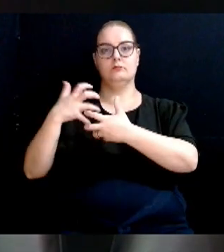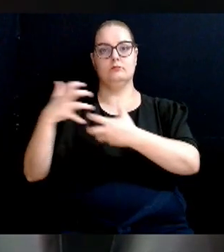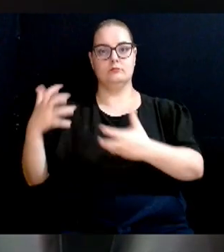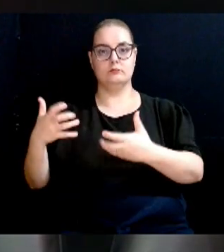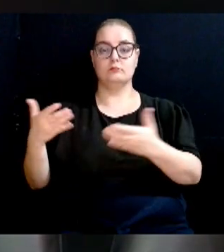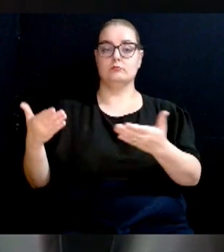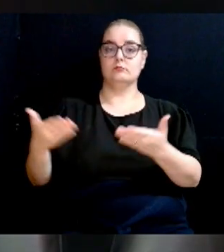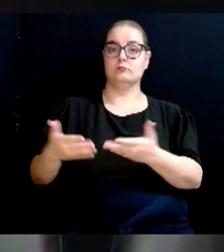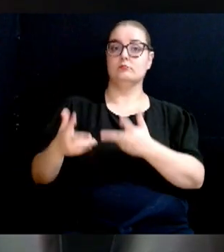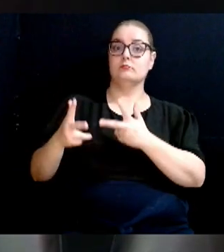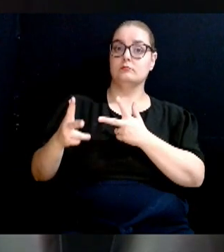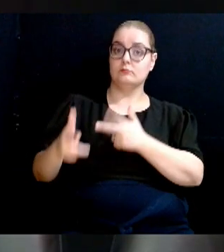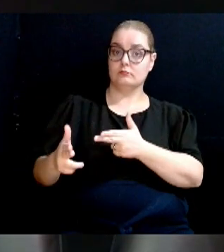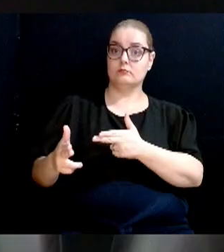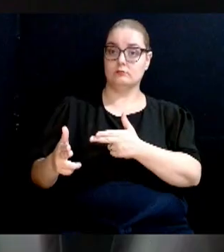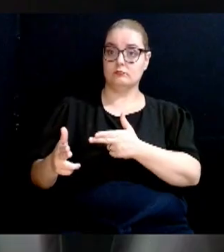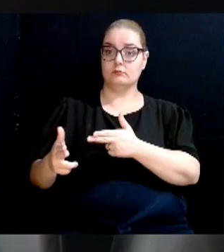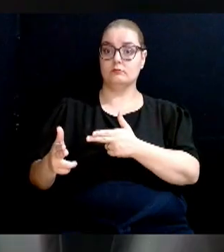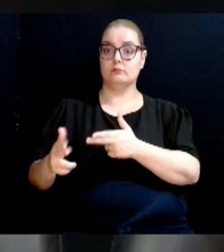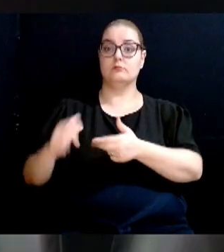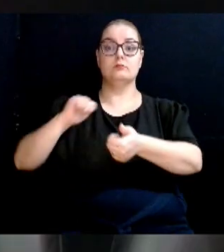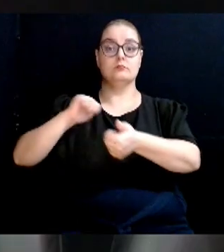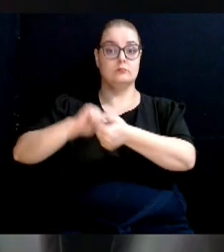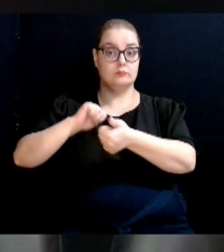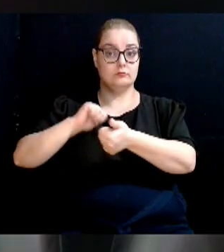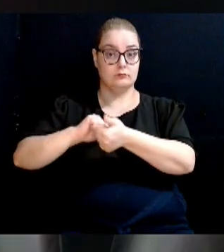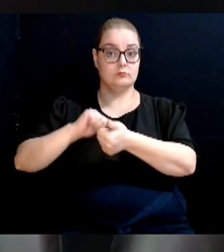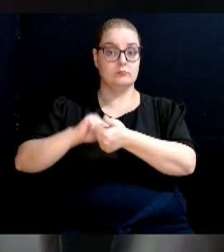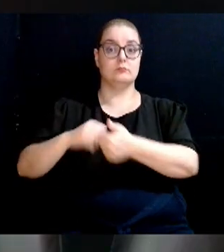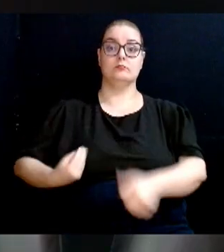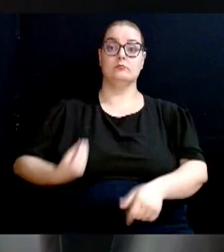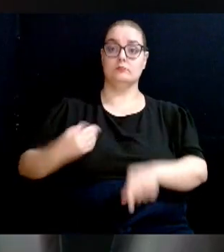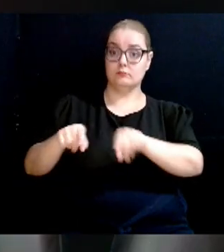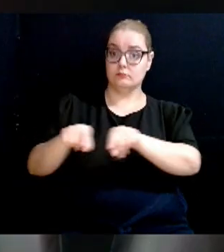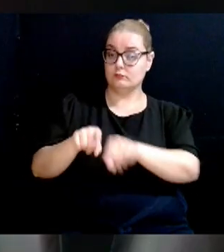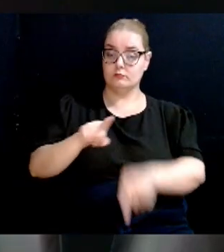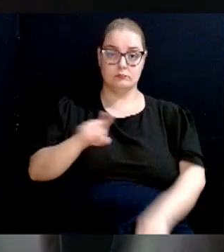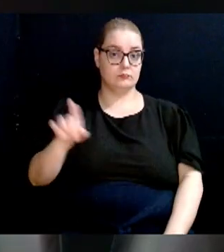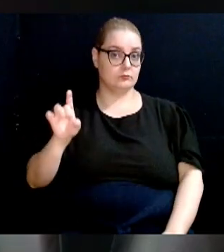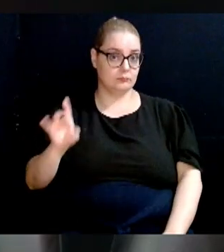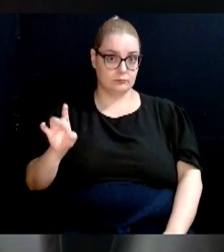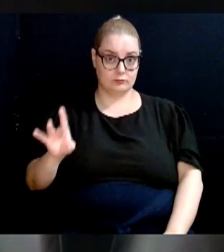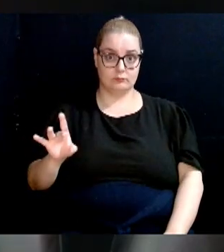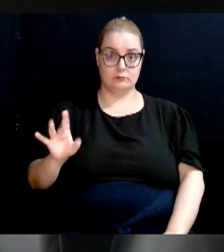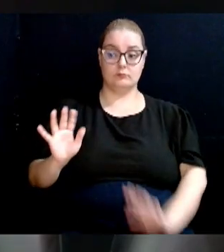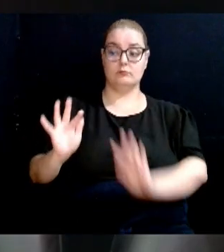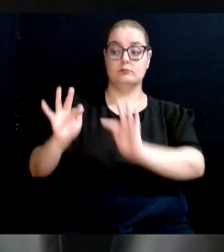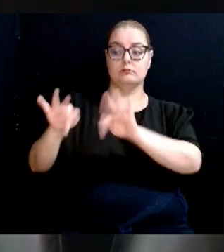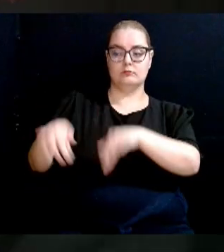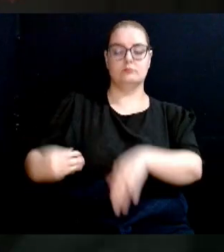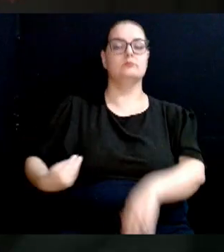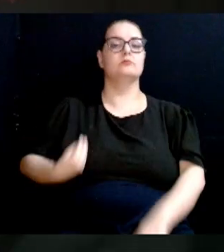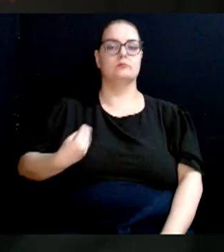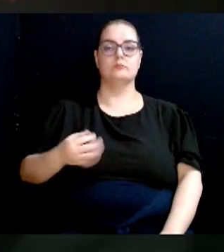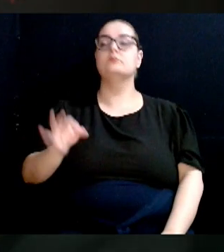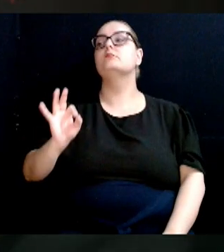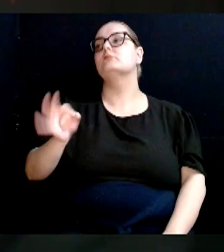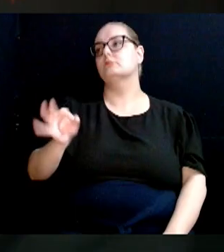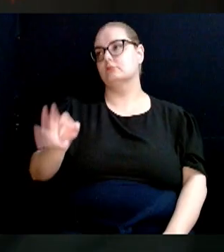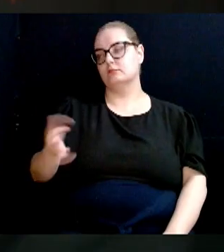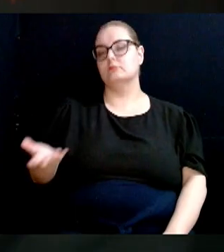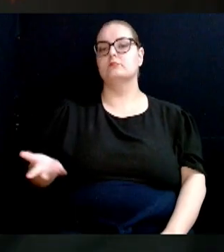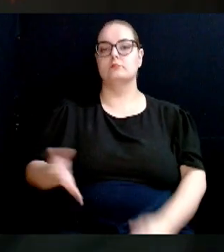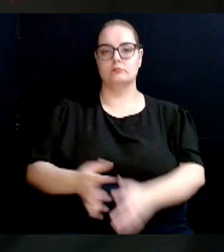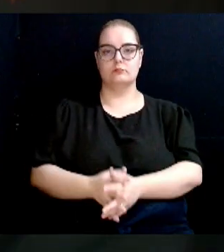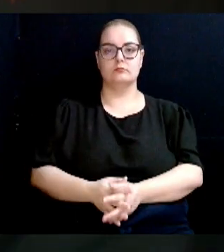como uma qualidade de vida também, não só como o fim da vida. Exatamente. É interessante a